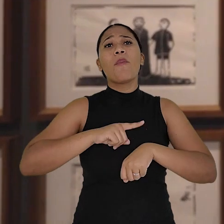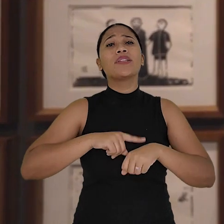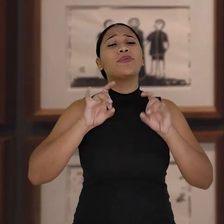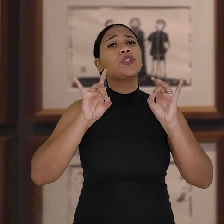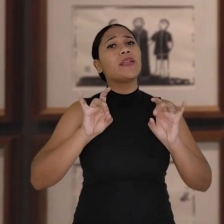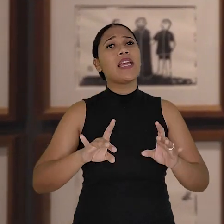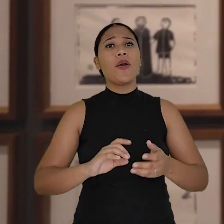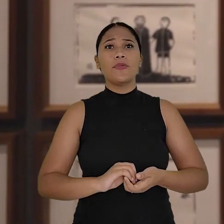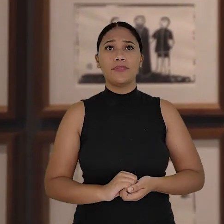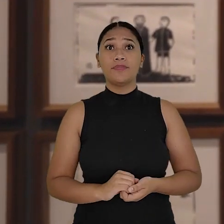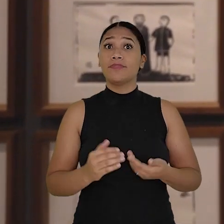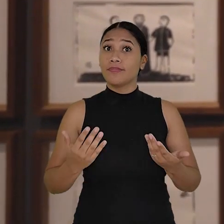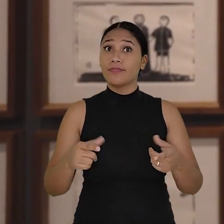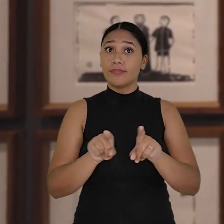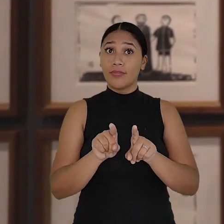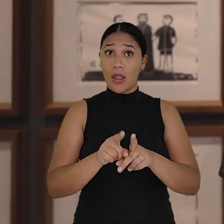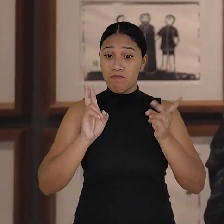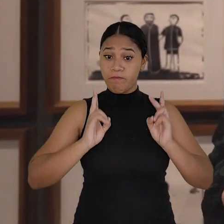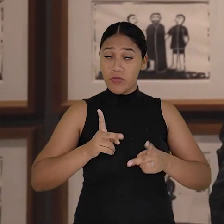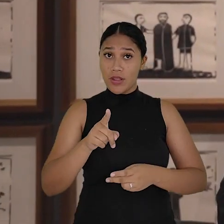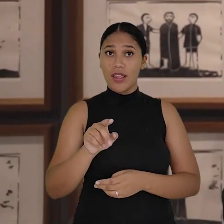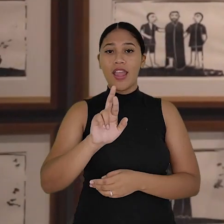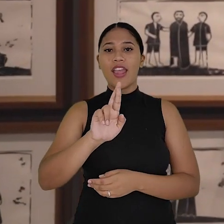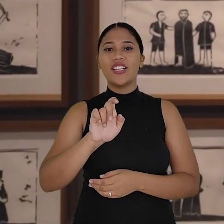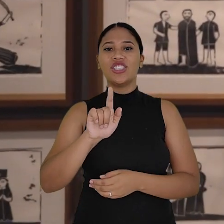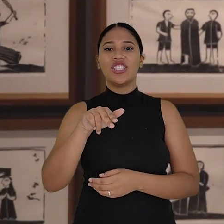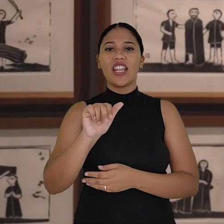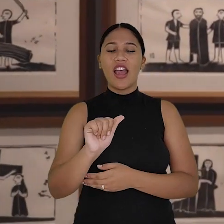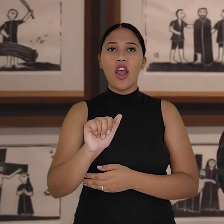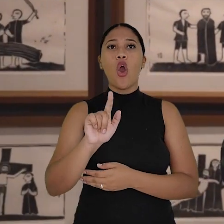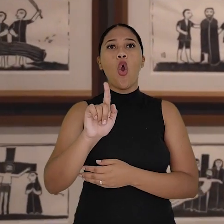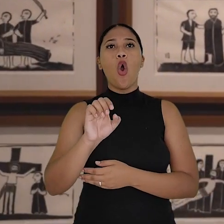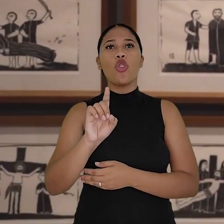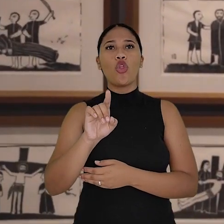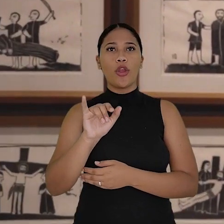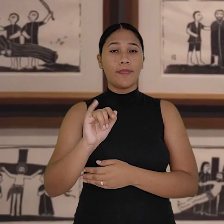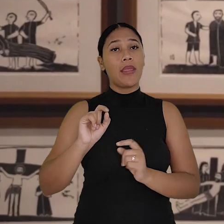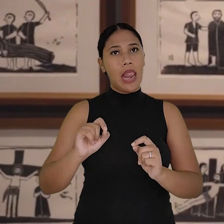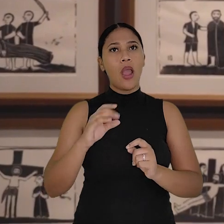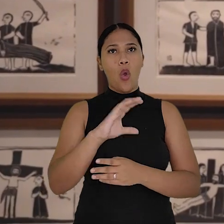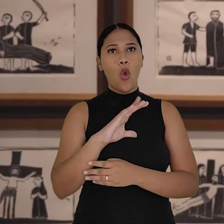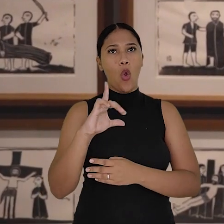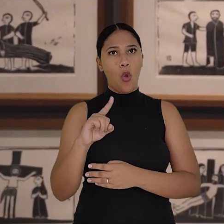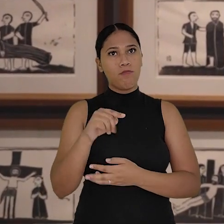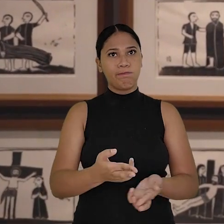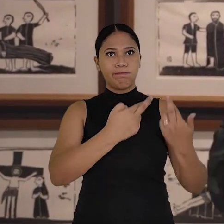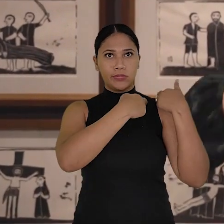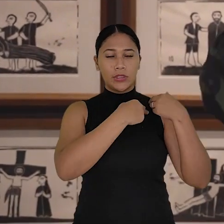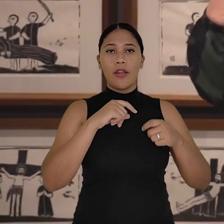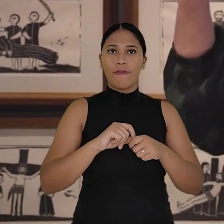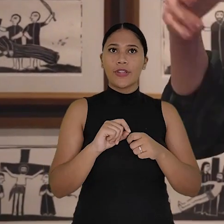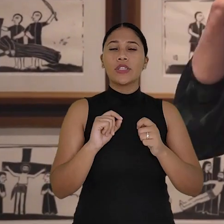momento muito especial. E ainda no Recife, a Regina Godoy, que é a nossa coordenadora, ela